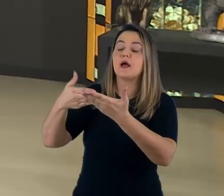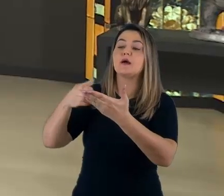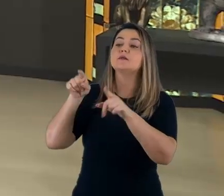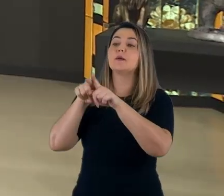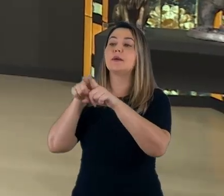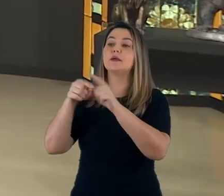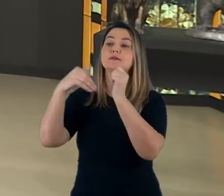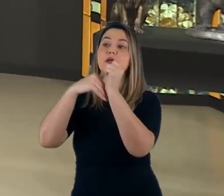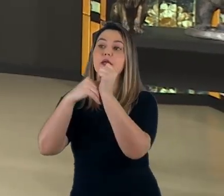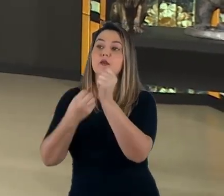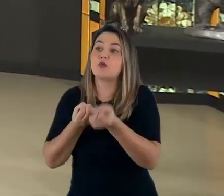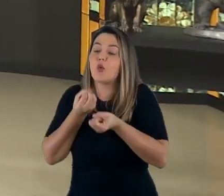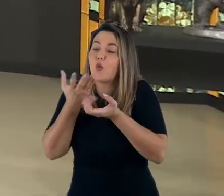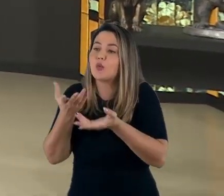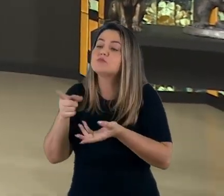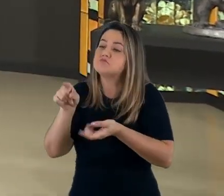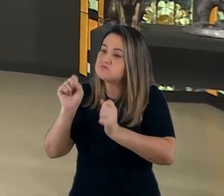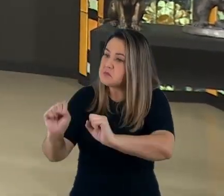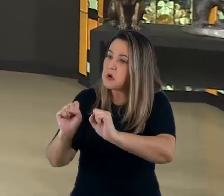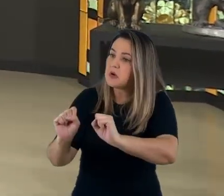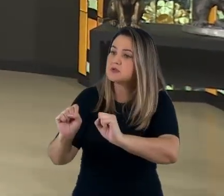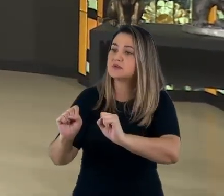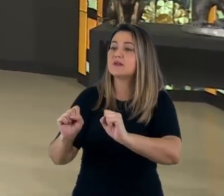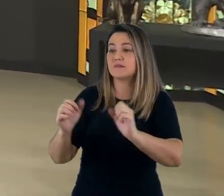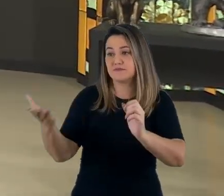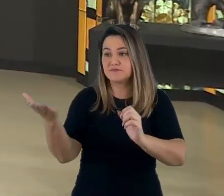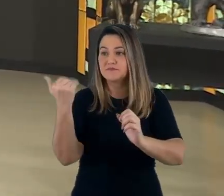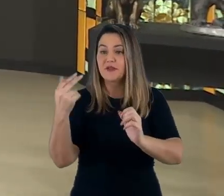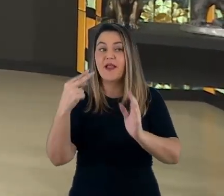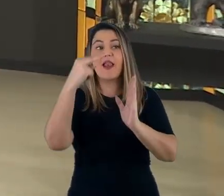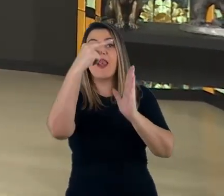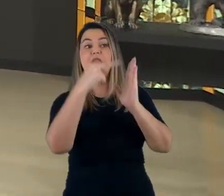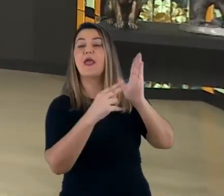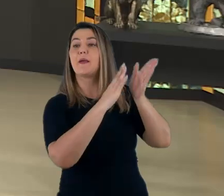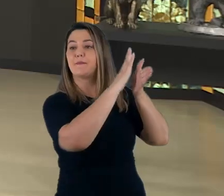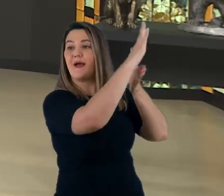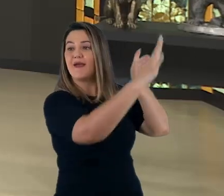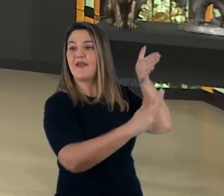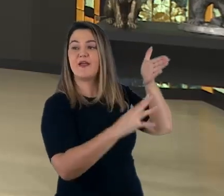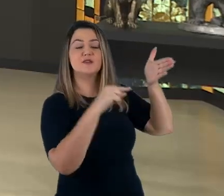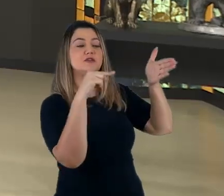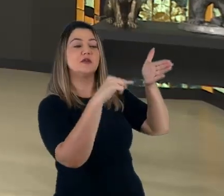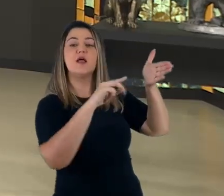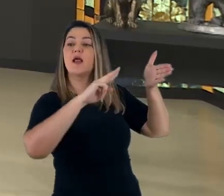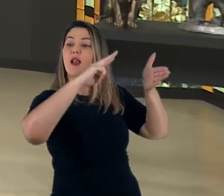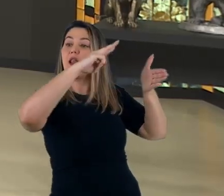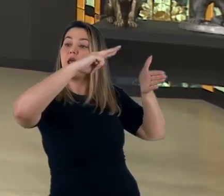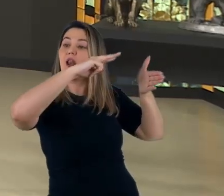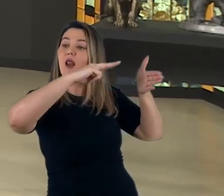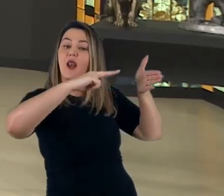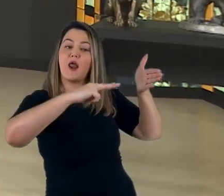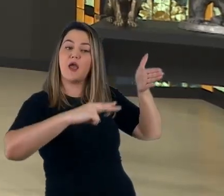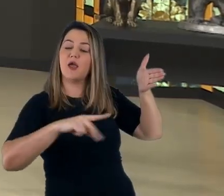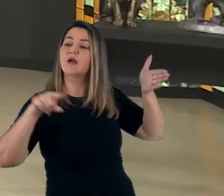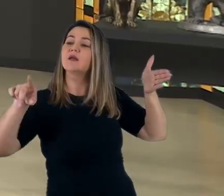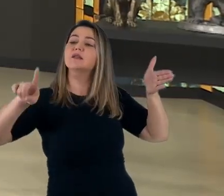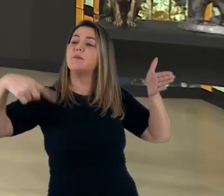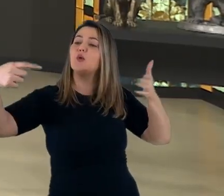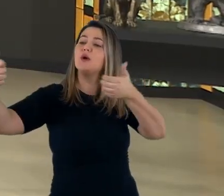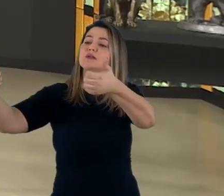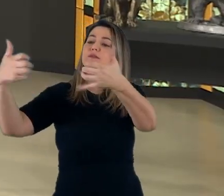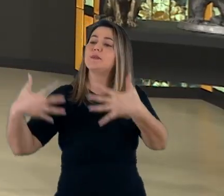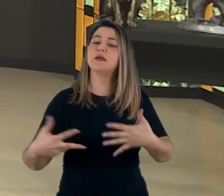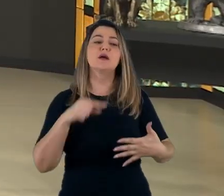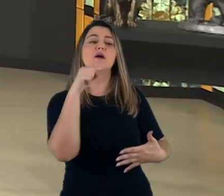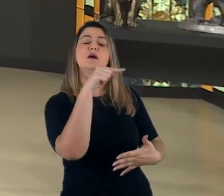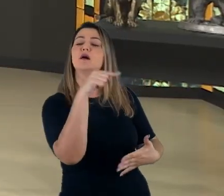Se você puder ler esta inscrição e dizer-me o que", vamos continuar, "o que significa, você